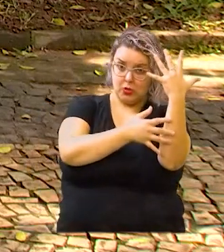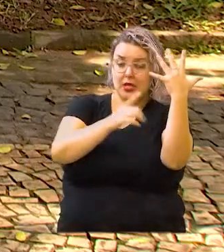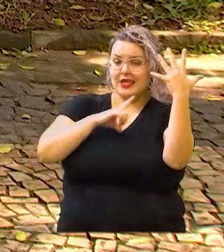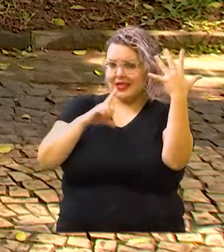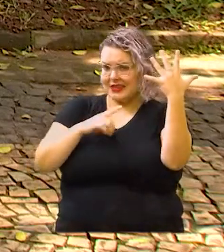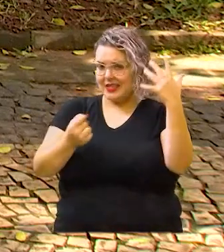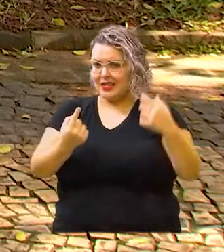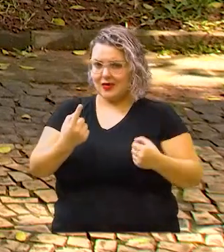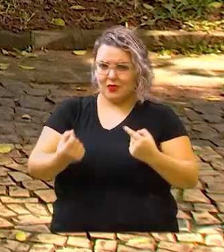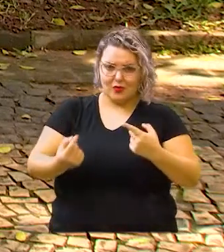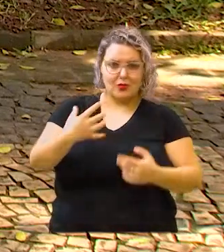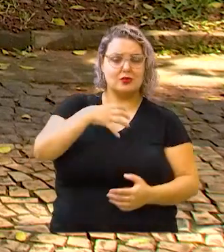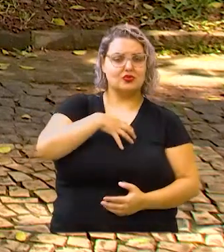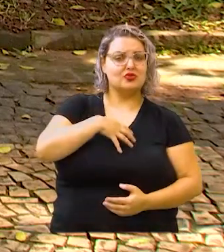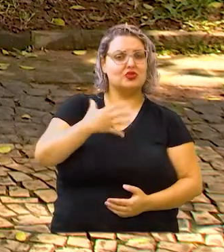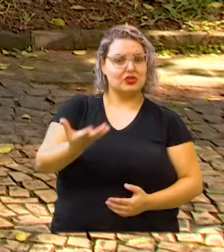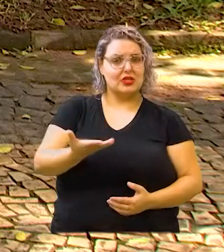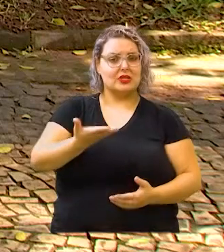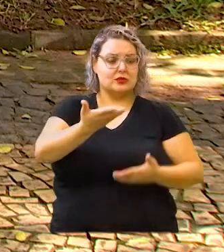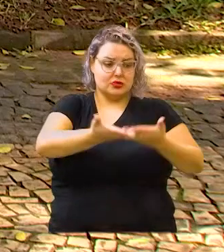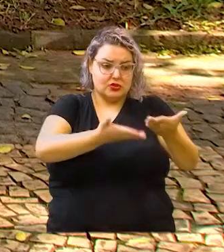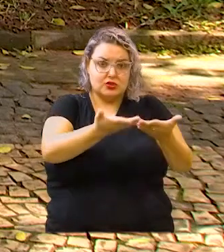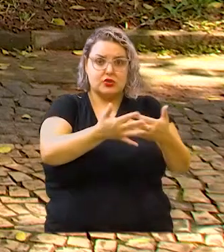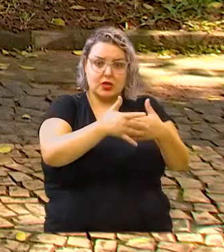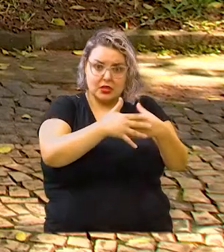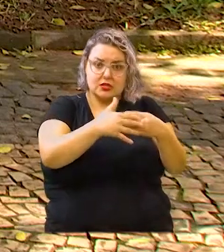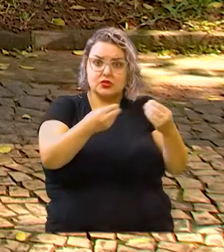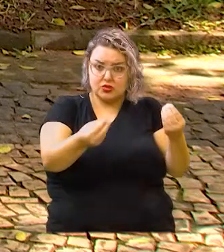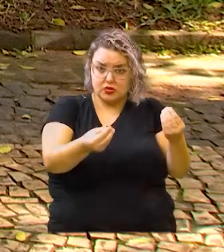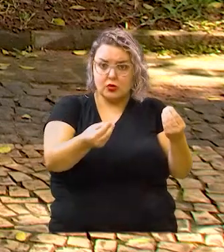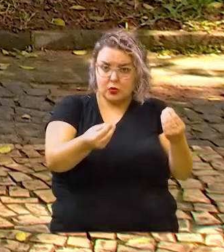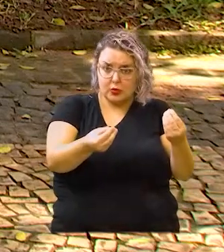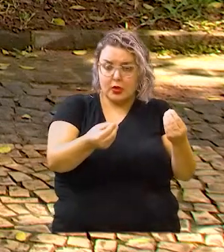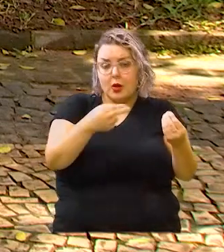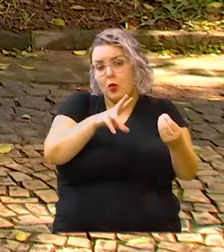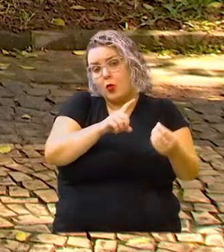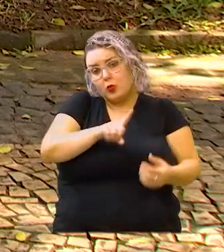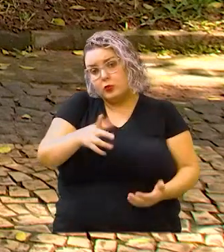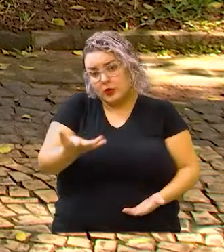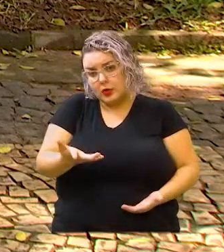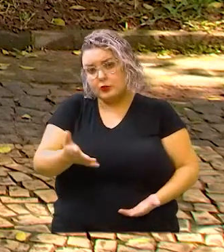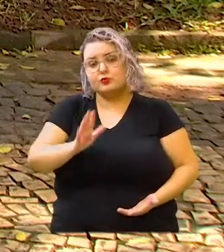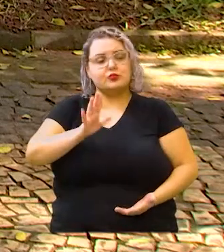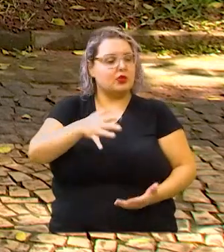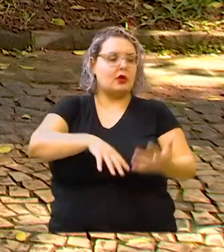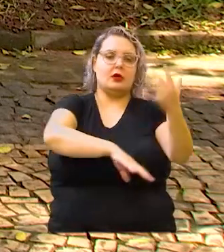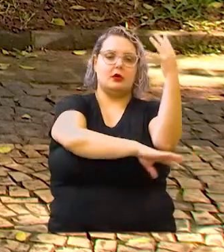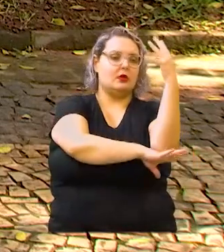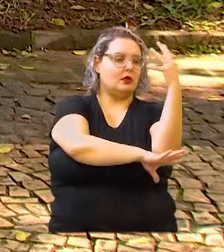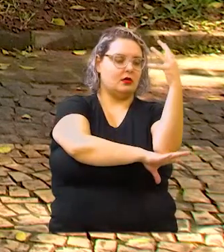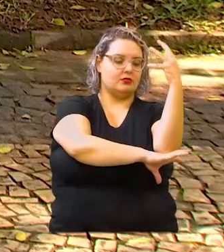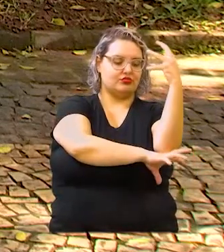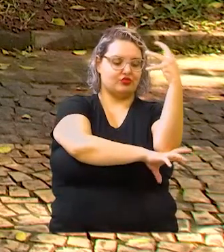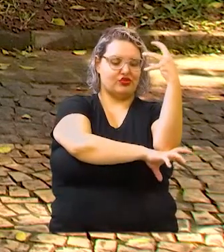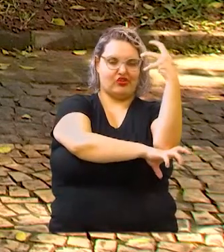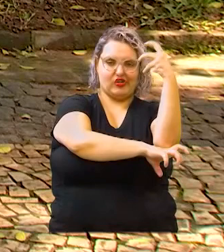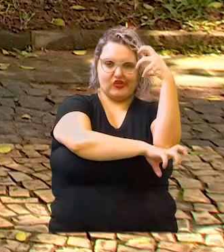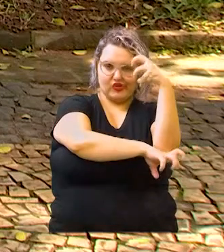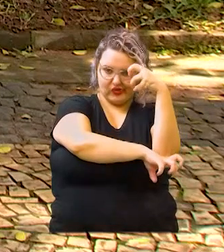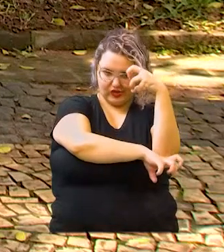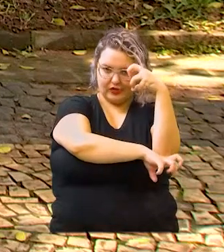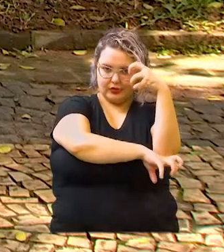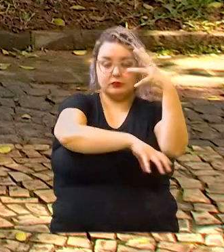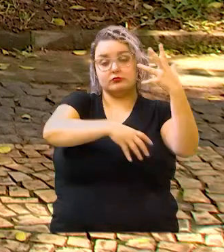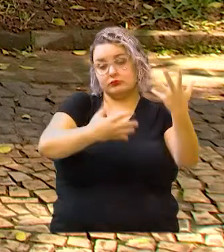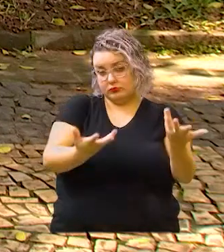se existe alguma forma de curar essa doença, né? Ou se não, se ela já está com uma estrutura